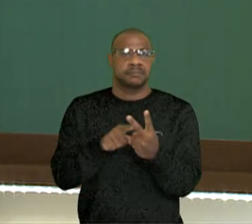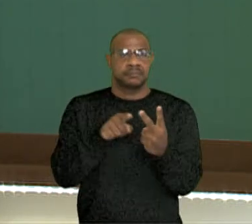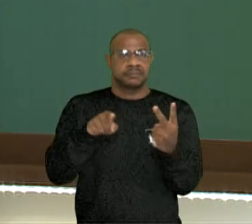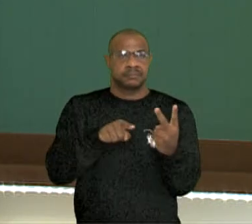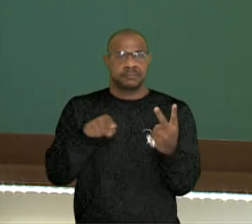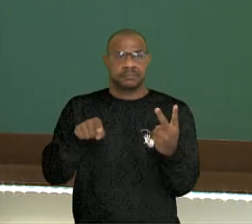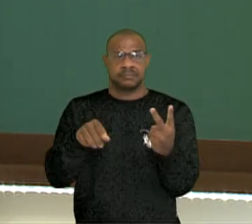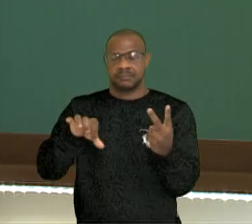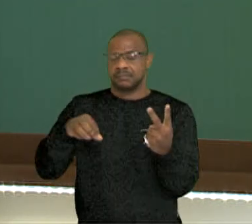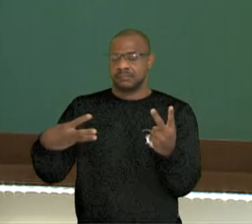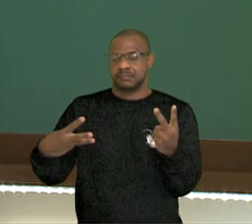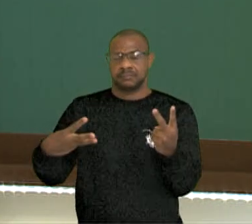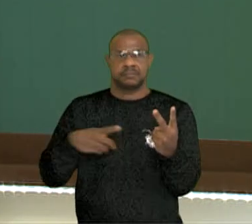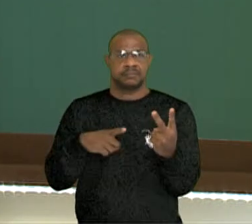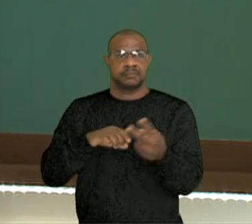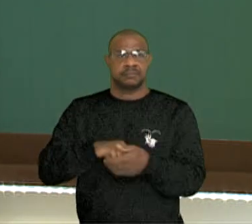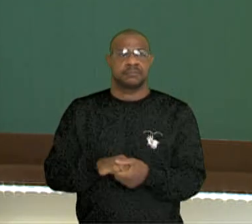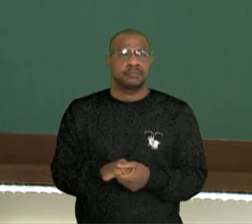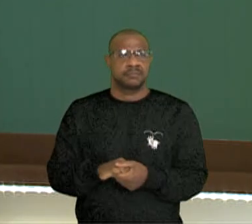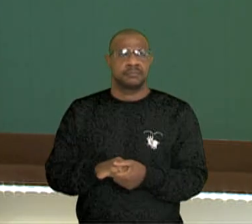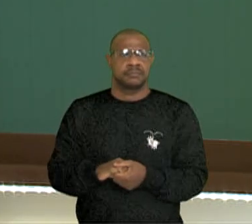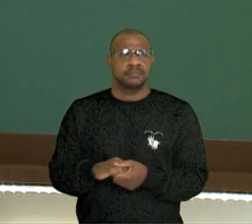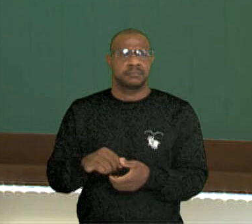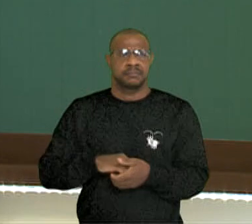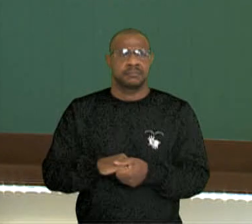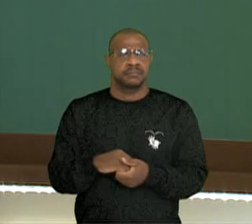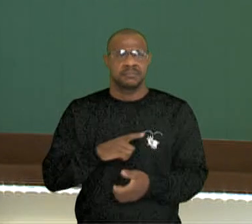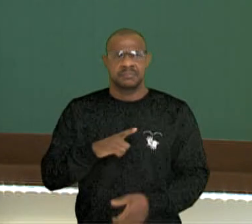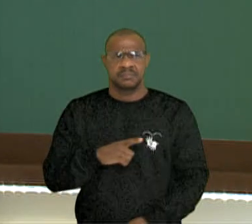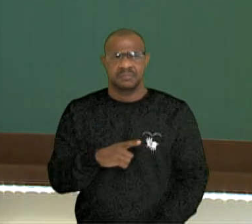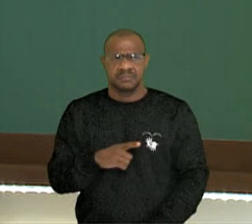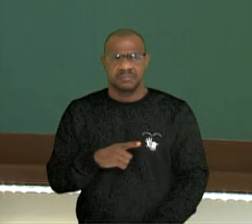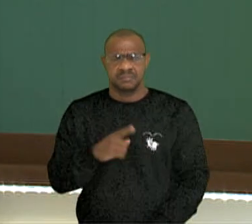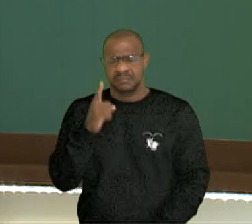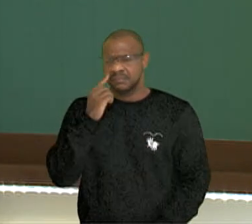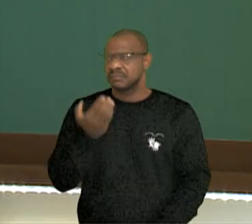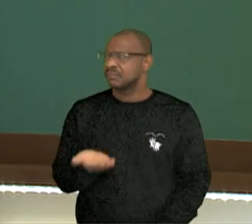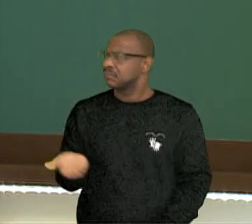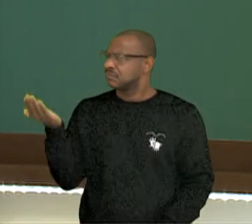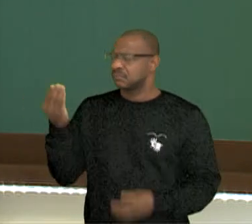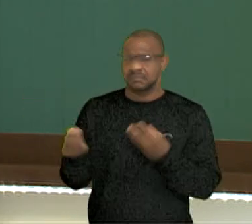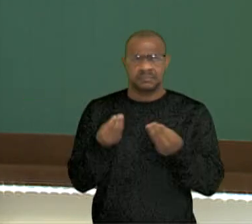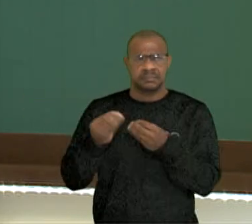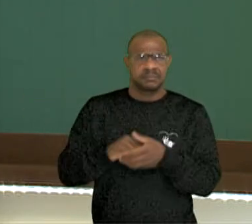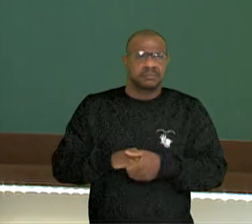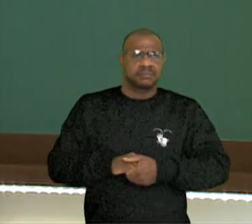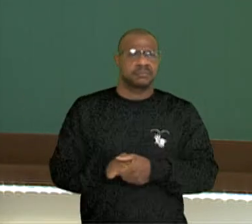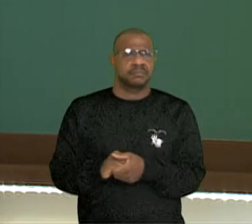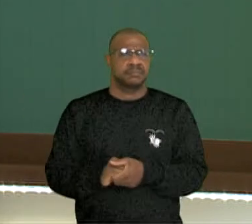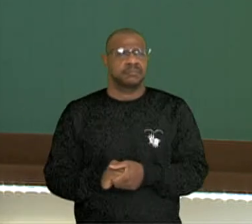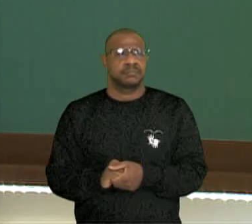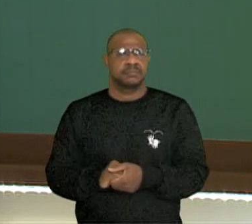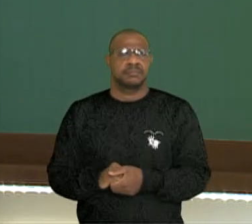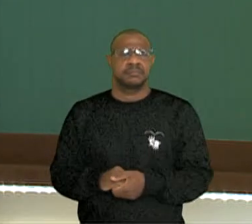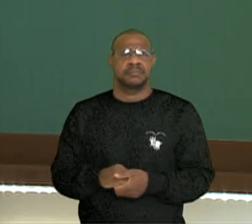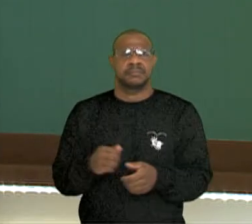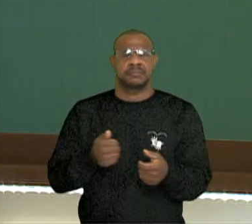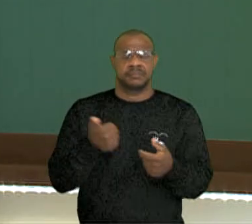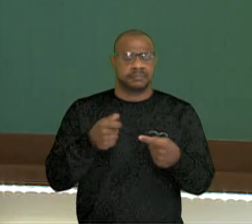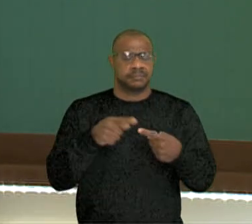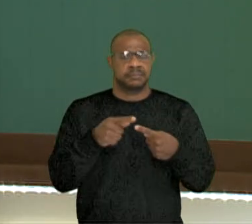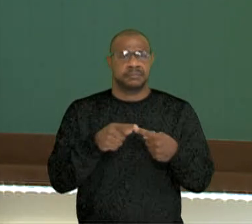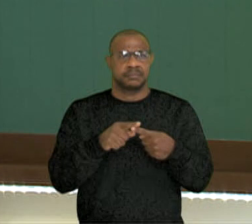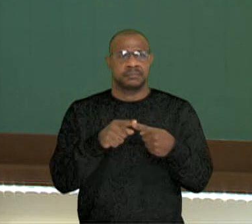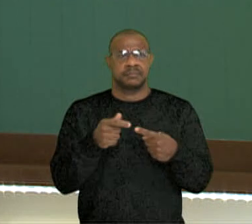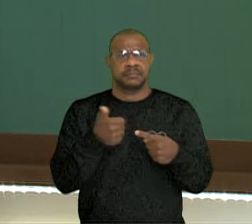de 9, 3. Será que no meio eu tenho 2 vezes o primeiro pelo segundo? Olha lá, ó. Primeiro termo é x sobre 2